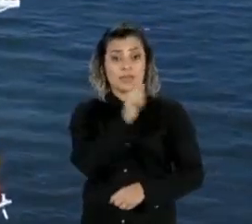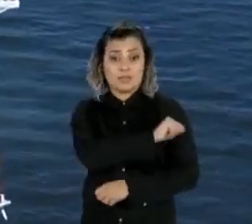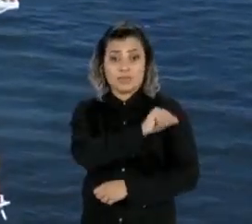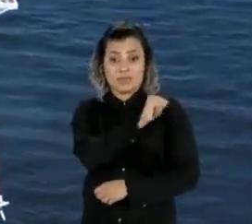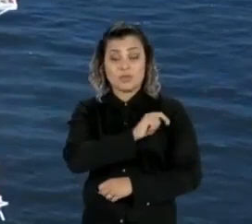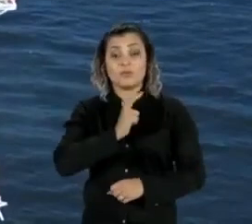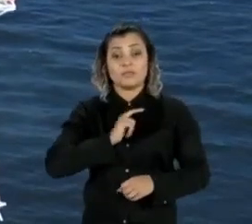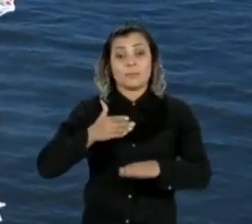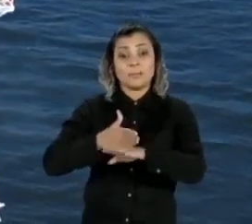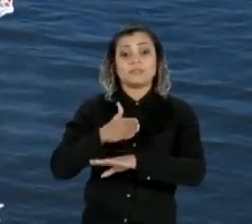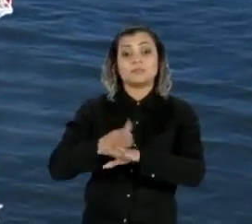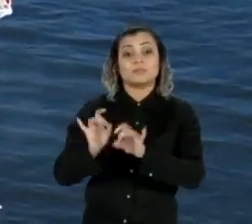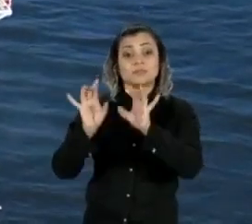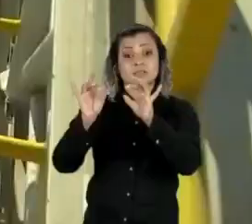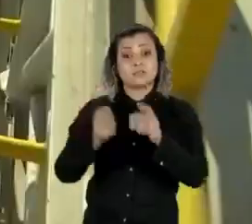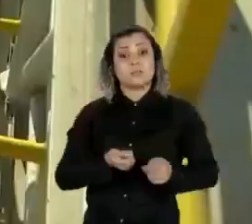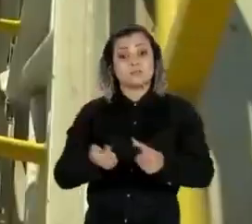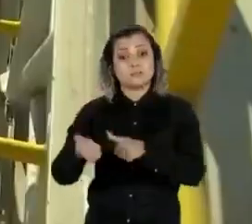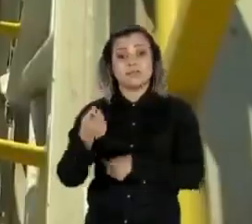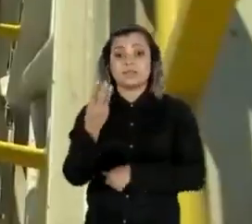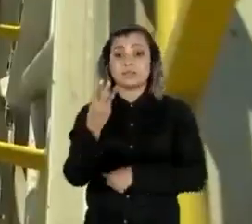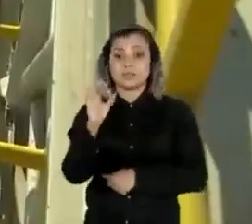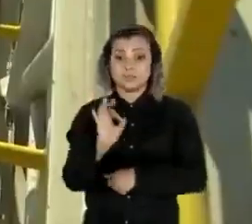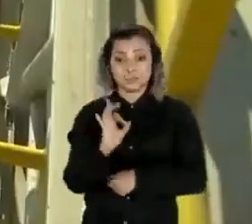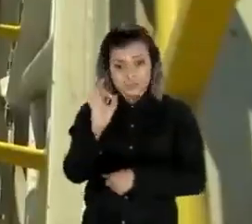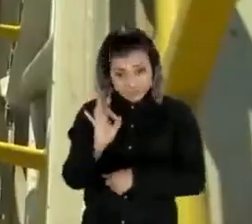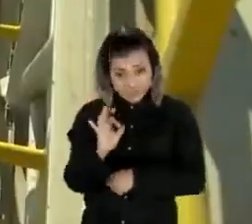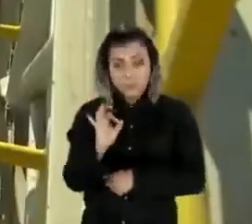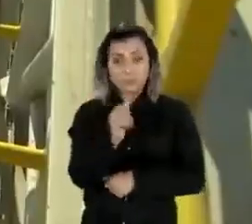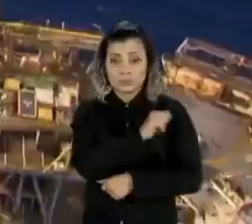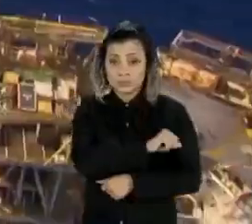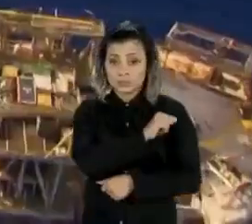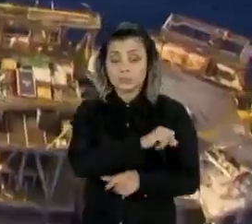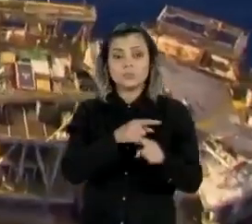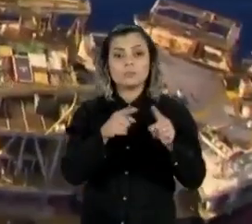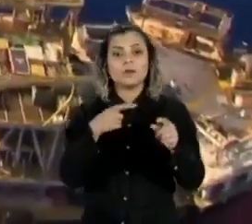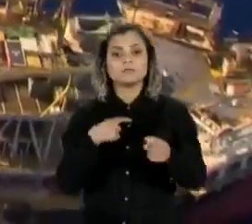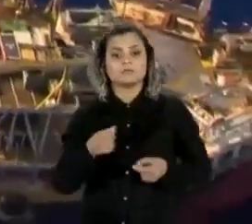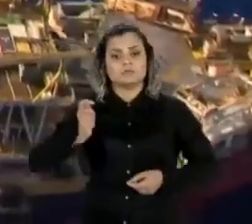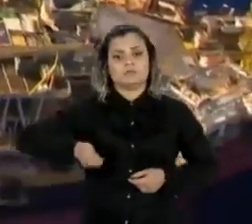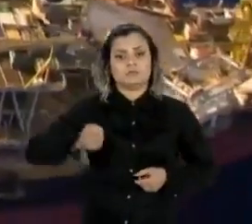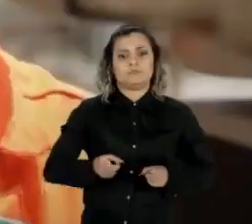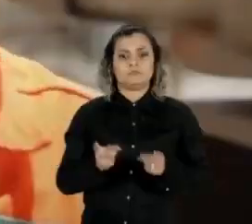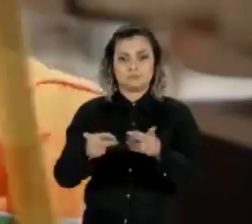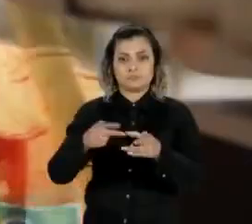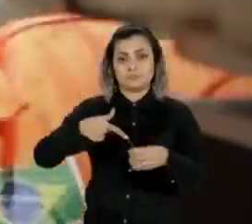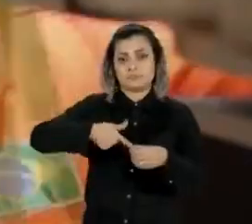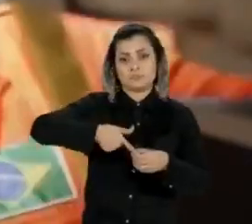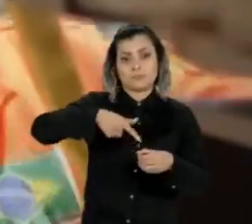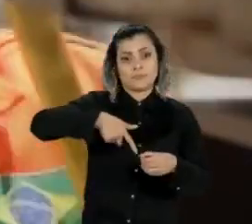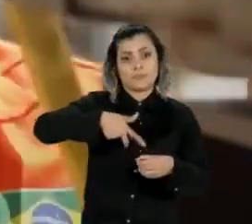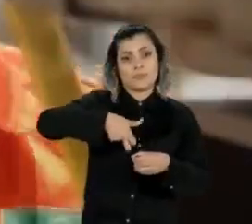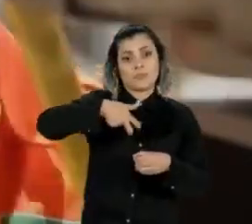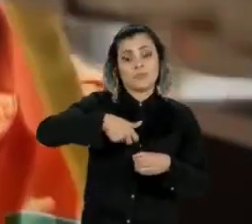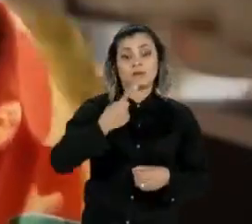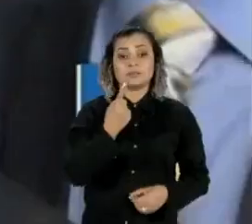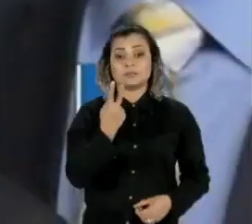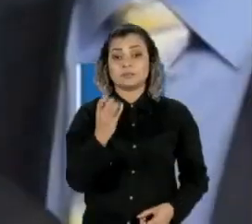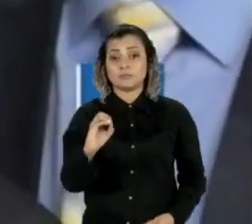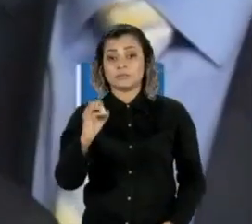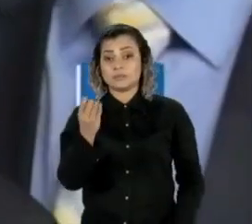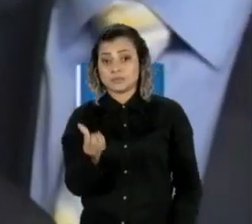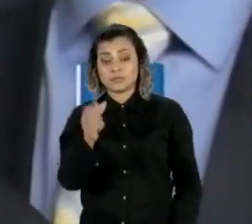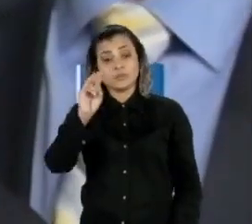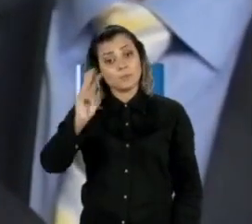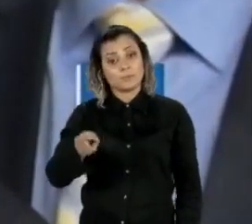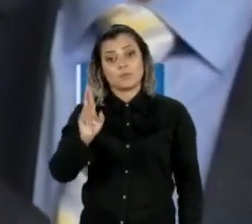uma participação especial de 3%. A expectativa é que o mega leilão do pré-sal arrecade pelo menos 106 bilhões de reais.